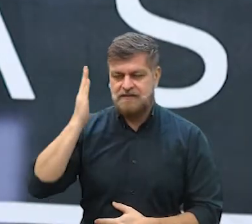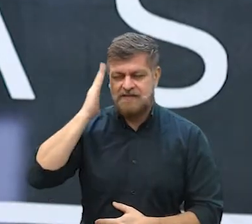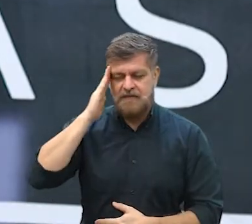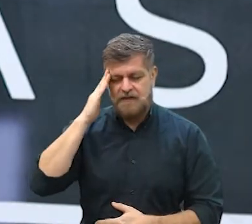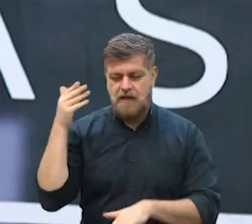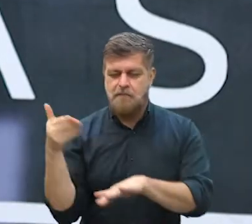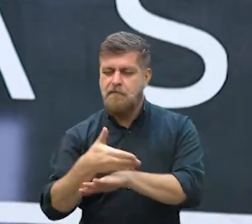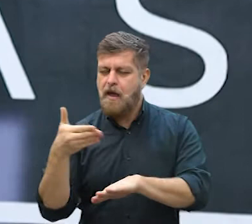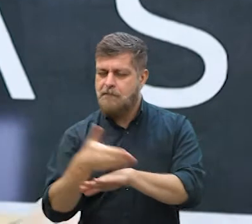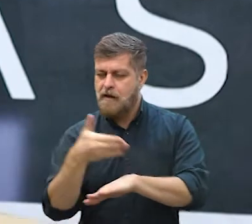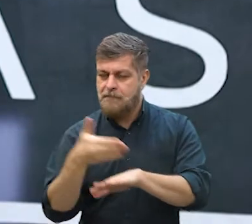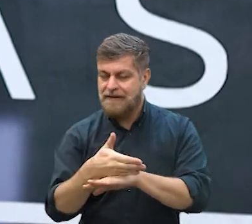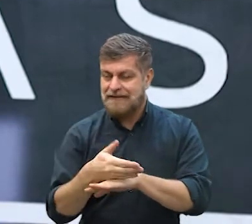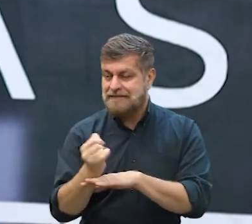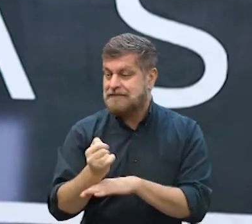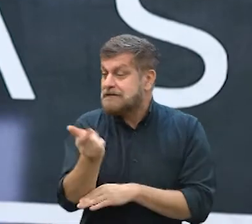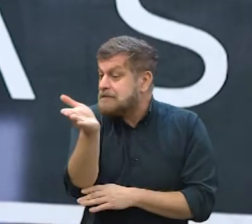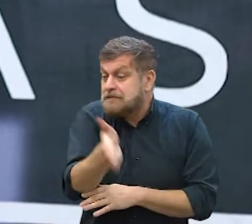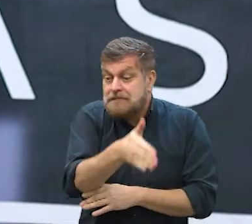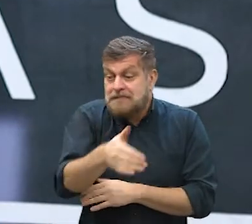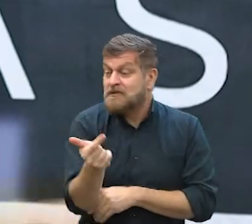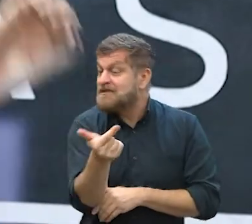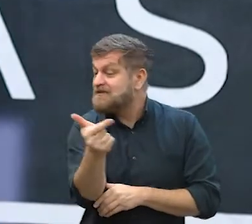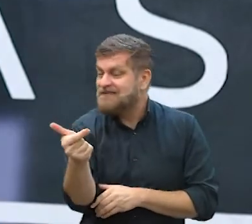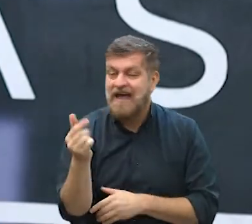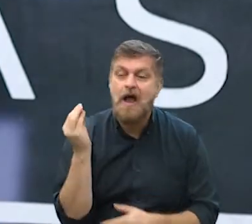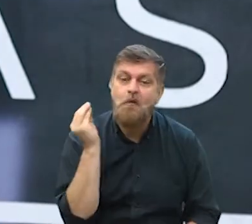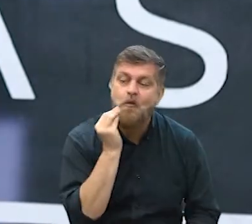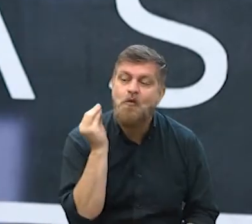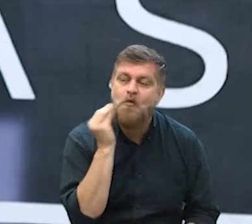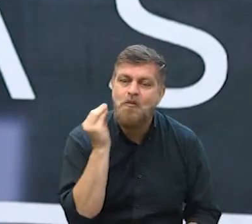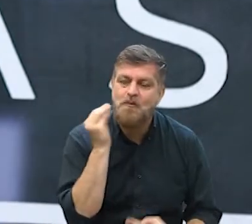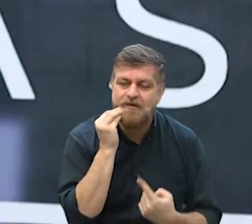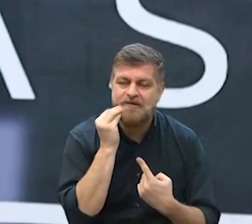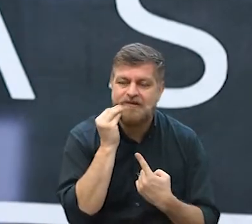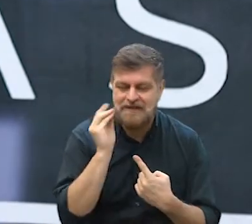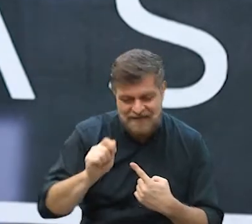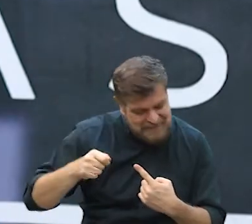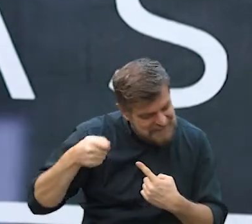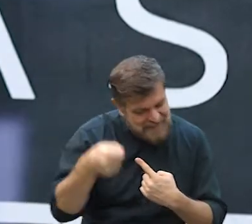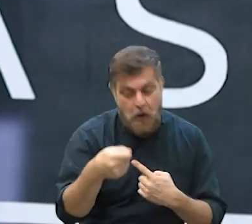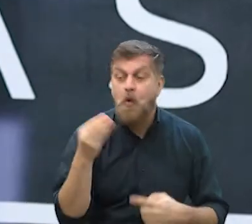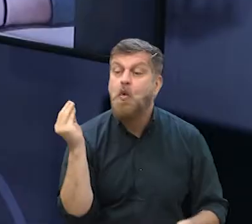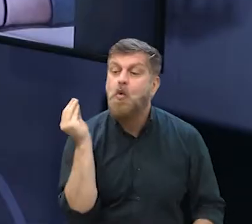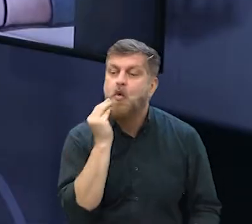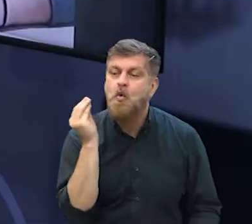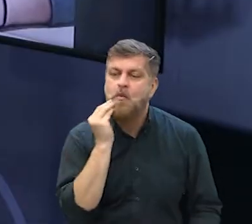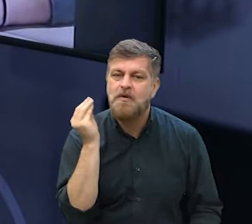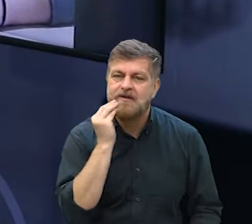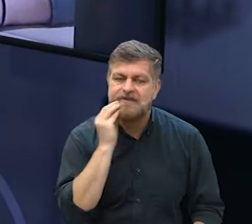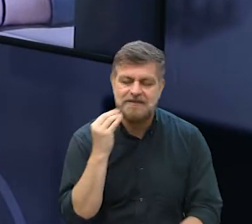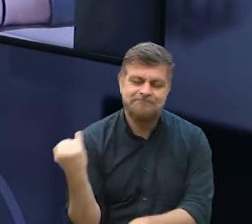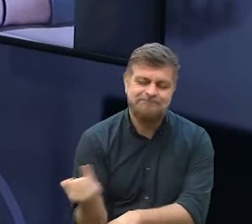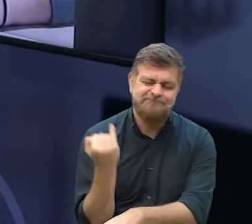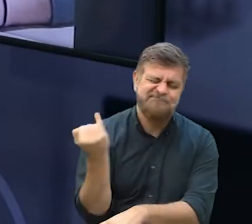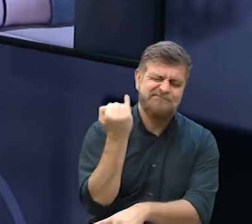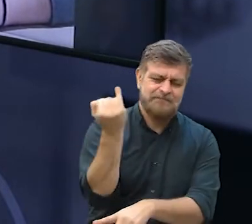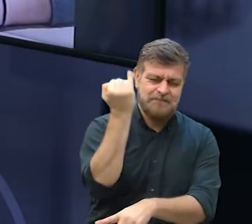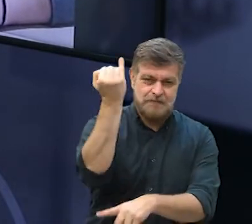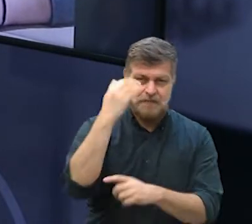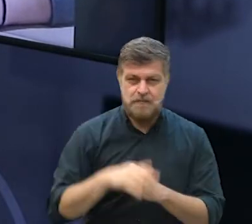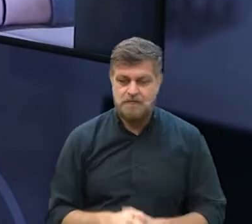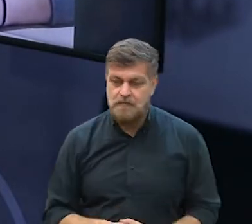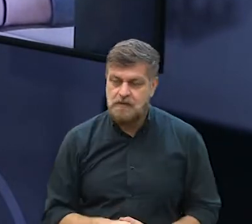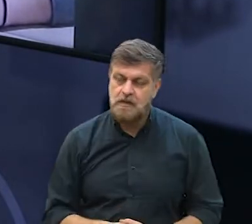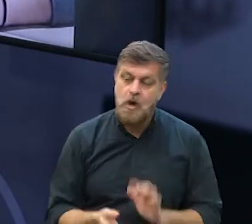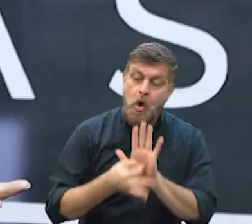acesso a isso se não houvesse essa oportunidade. Acho que oportunidade é uma palavra muito importante. Então, na